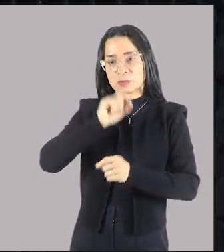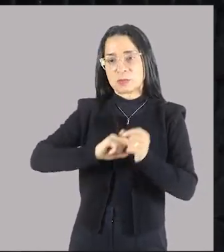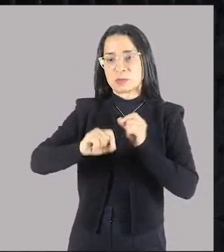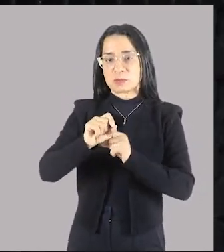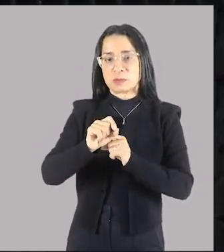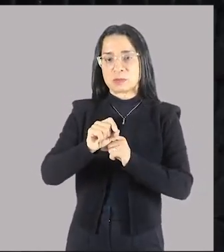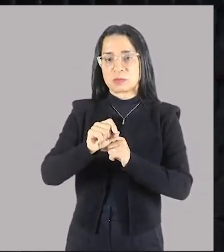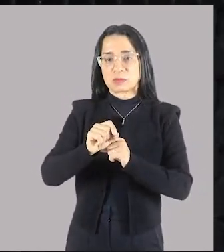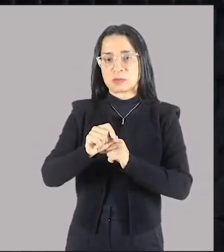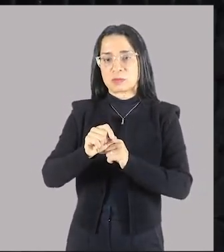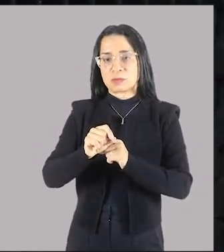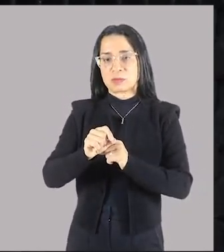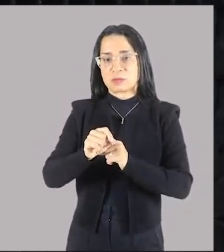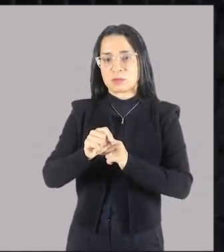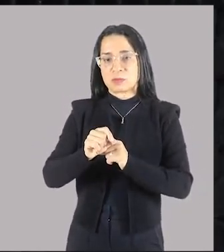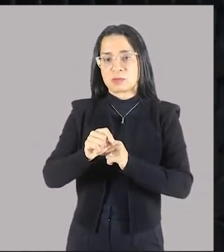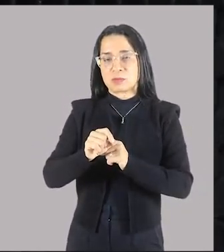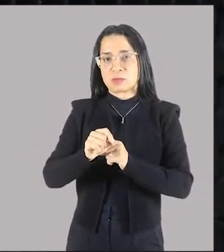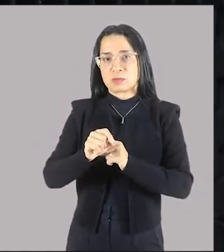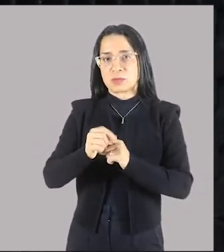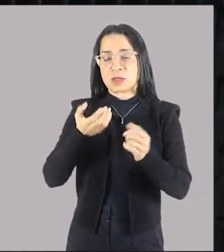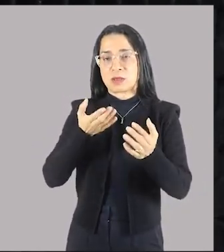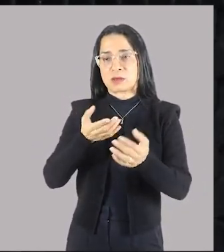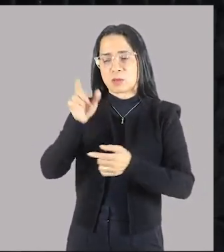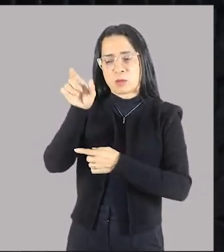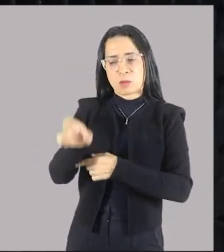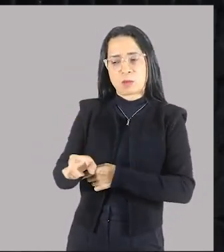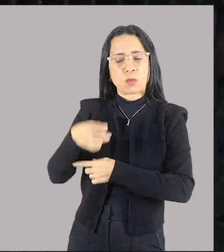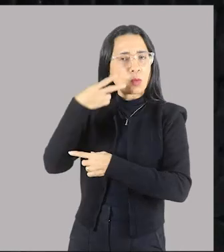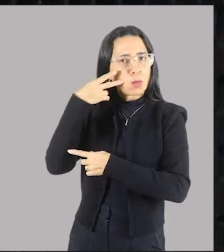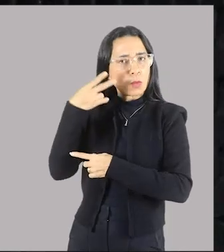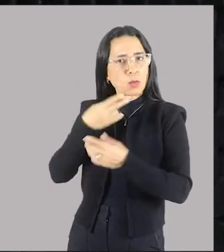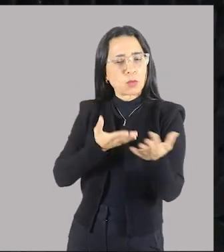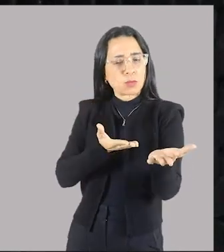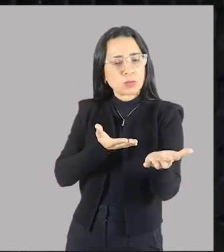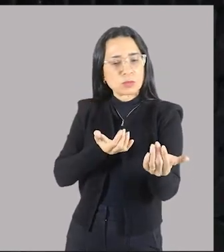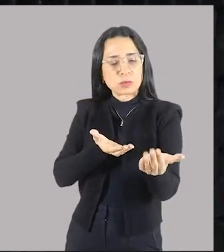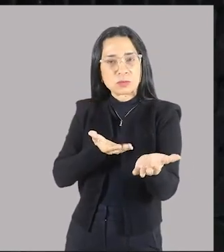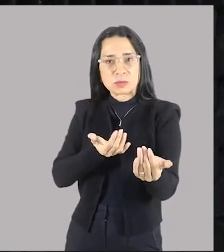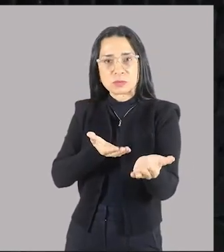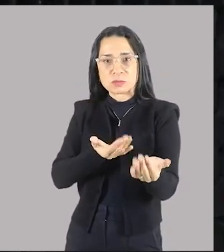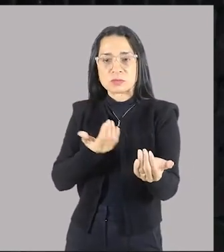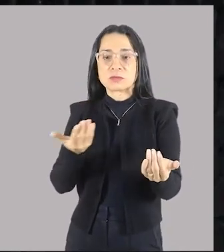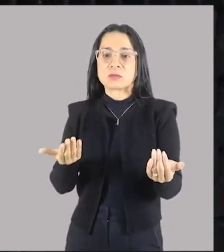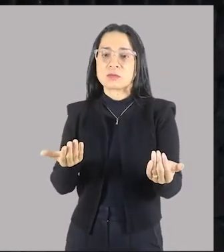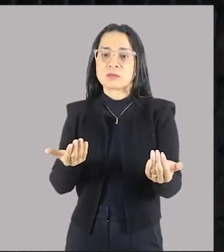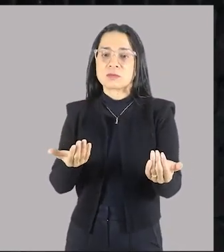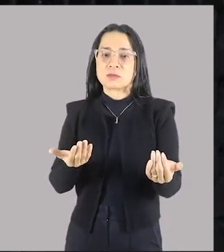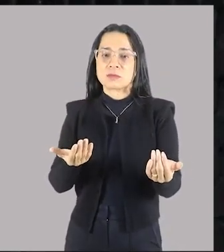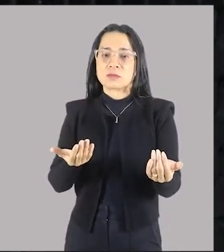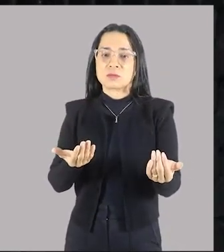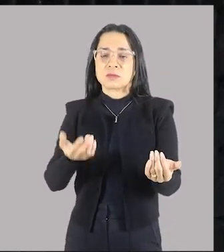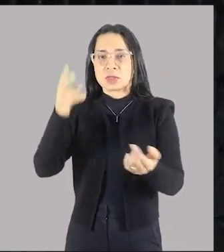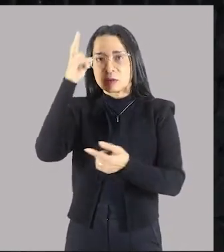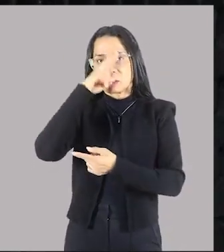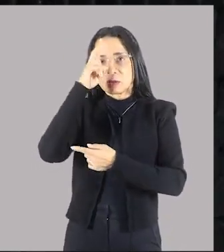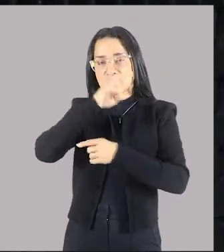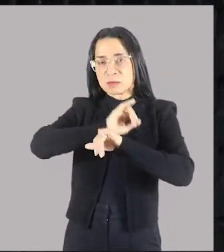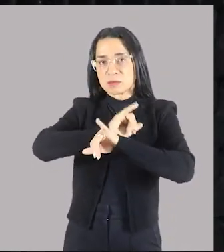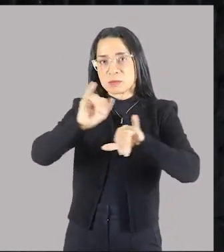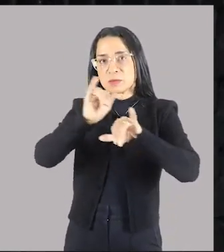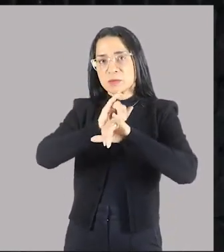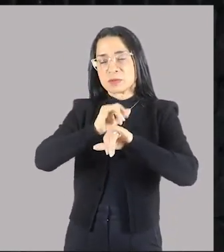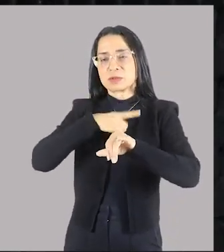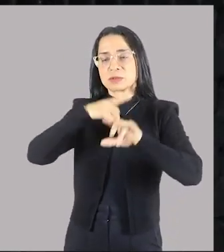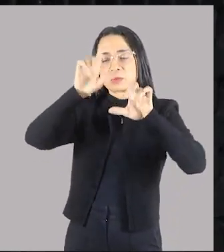de ser jovem, porque o Collor era um presidente jovem, né? Me lembro das propagandas que passavam na televisão,